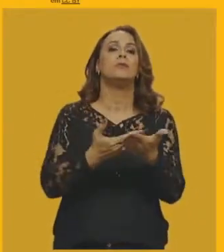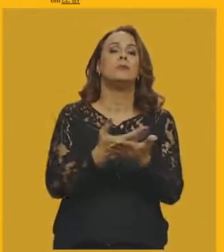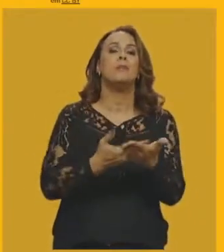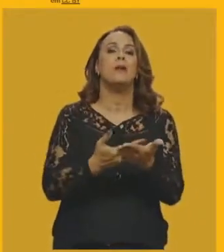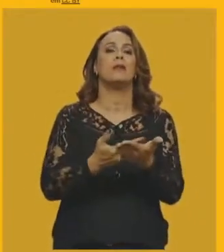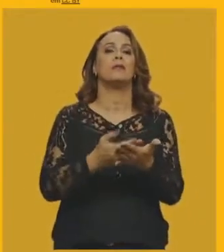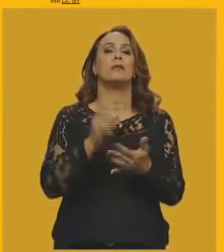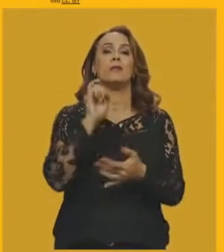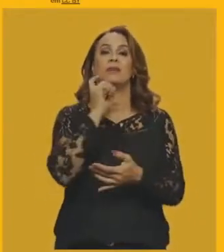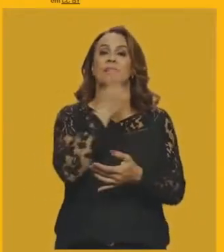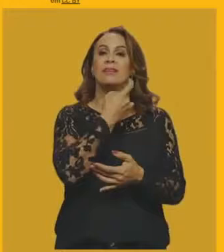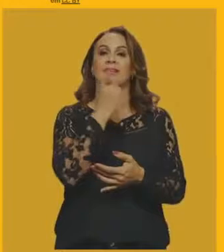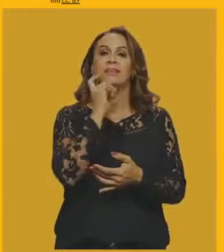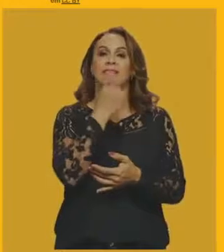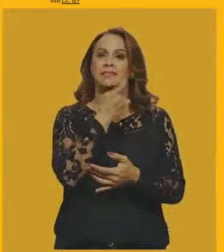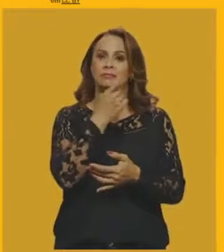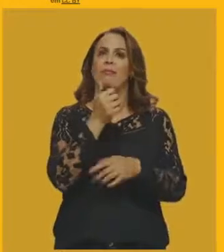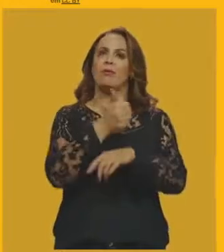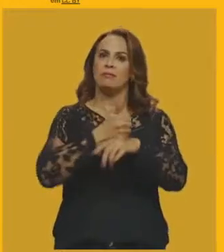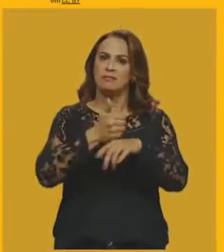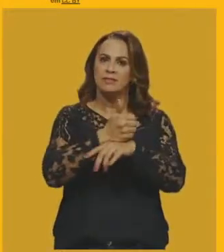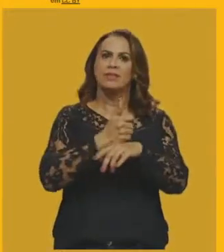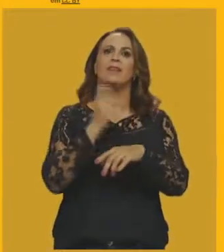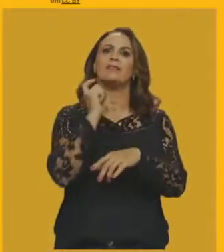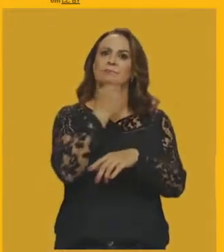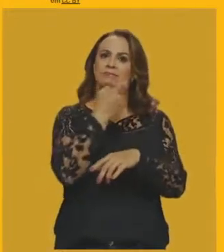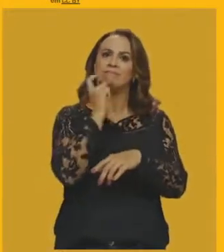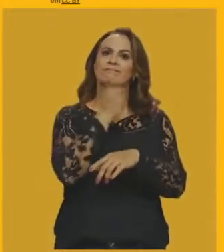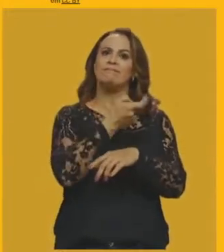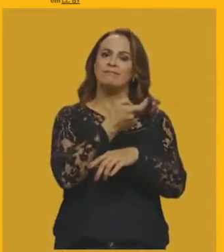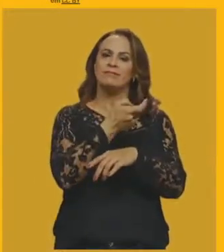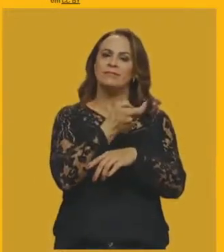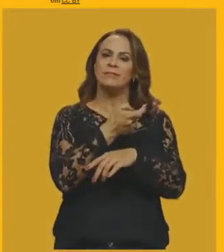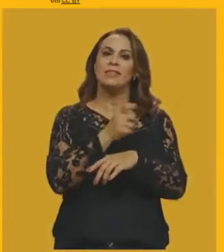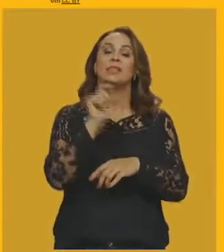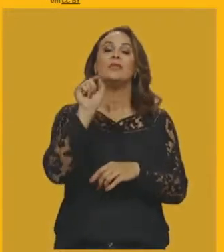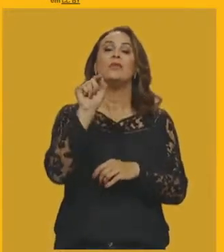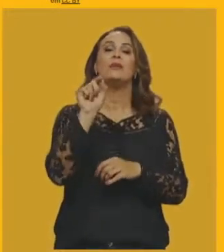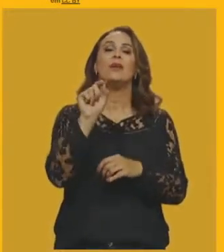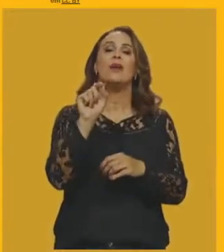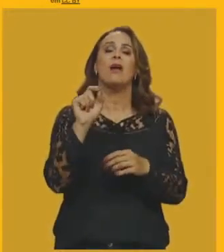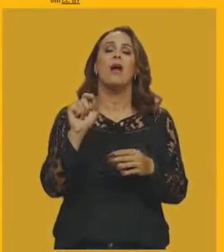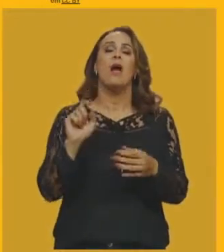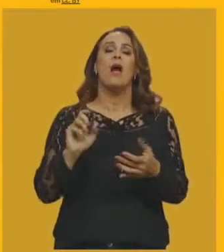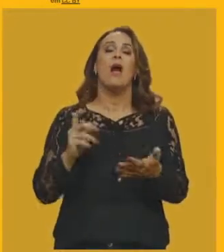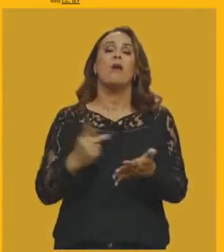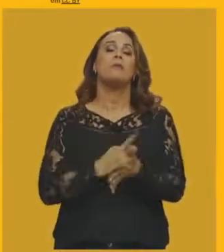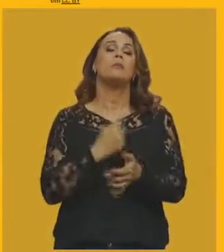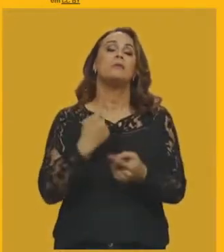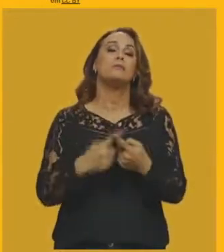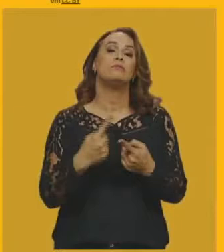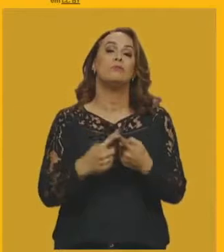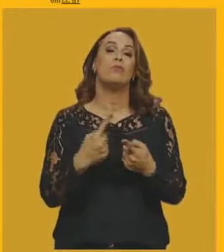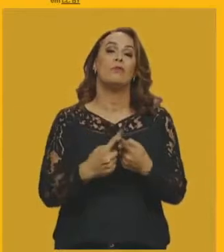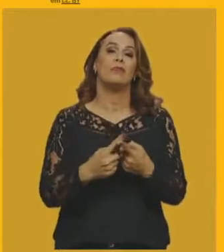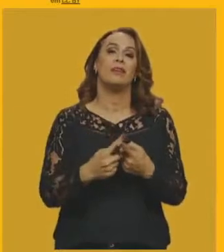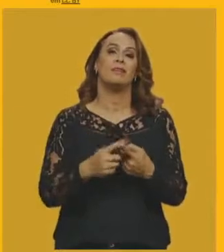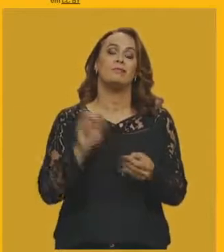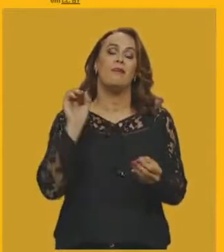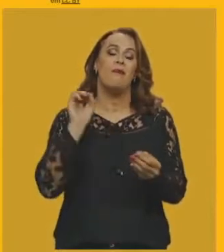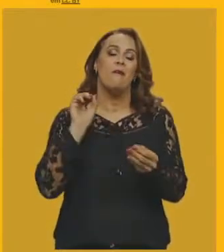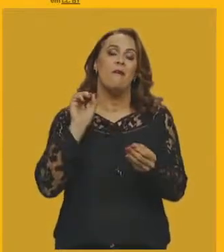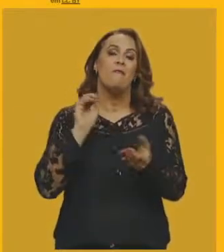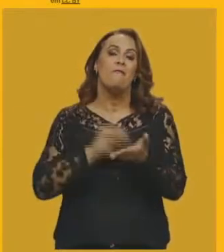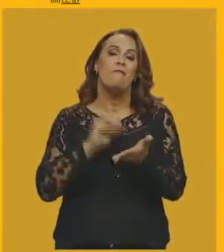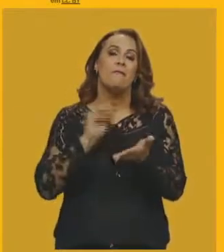dente. E é uma doença, né, que as pessoas têm por falta de uma boa escovação, de uma limpeza